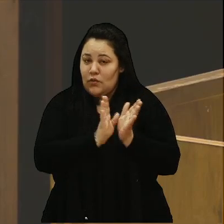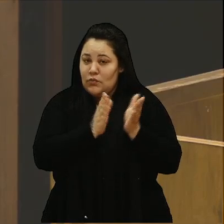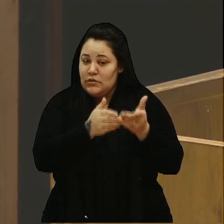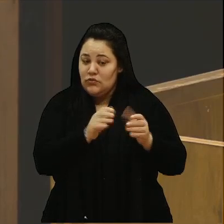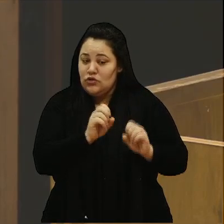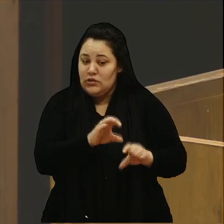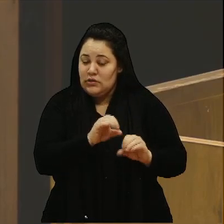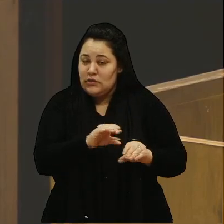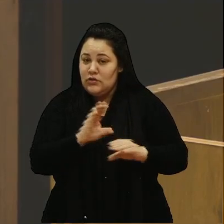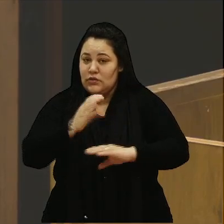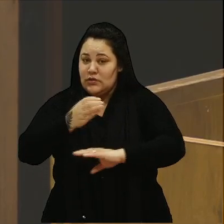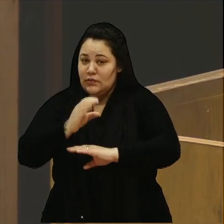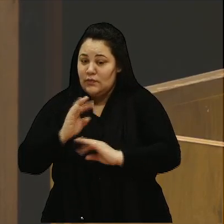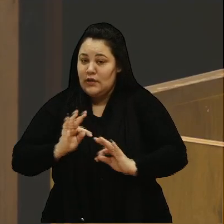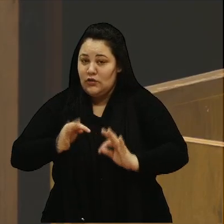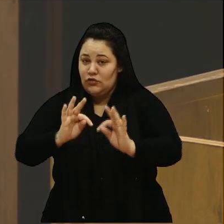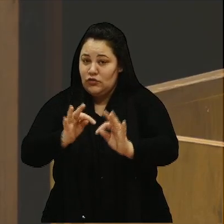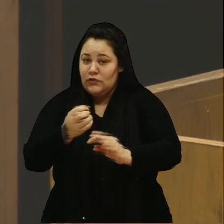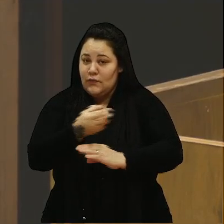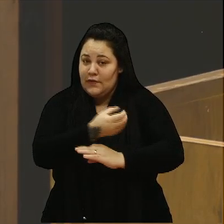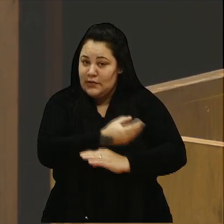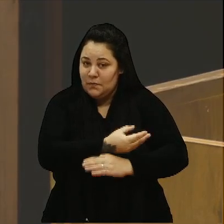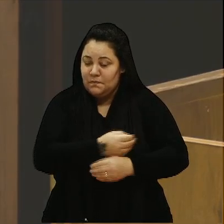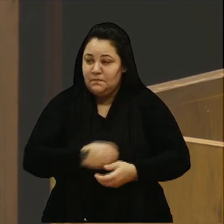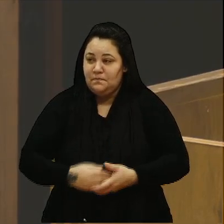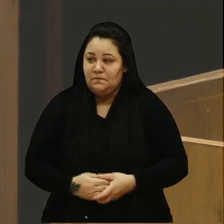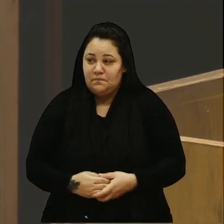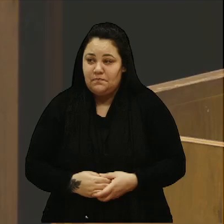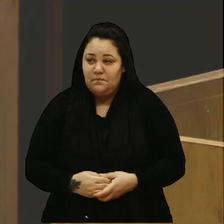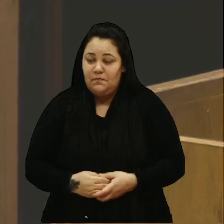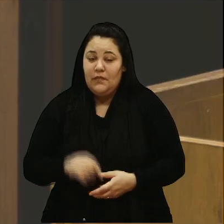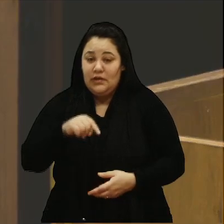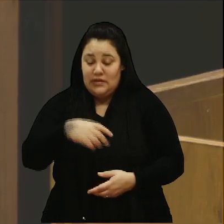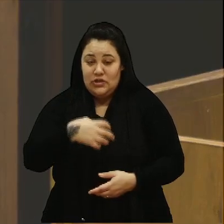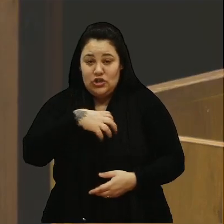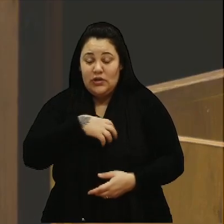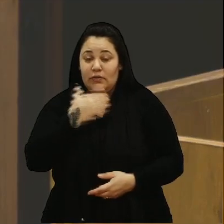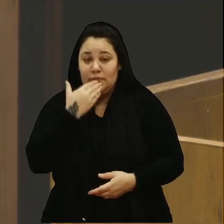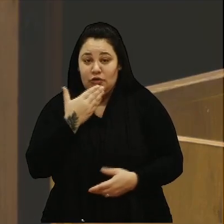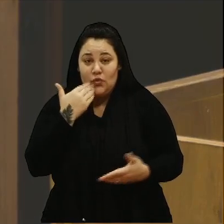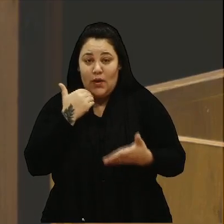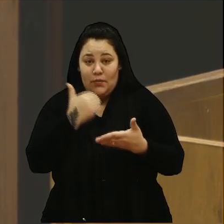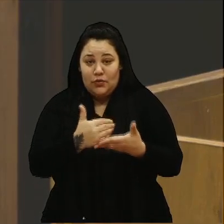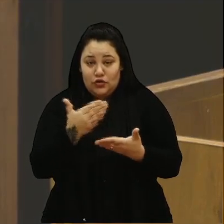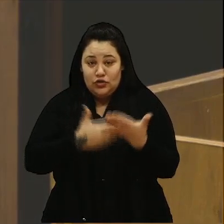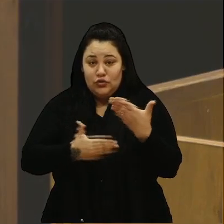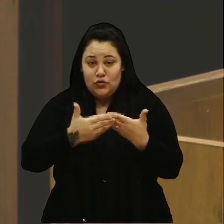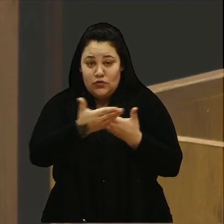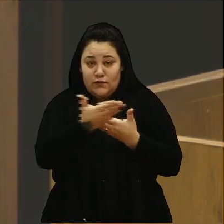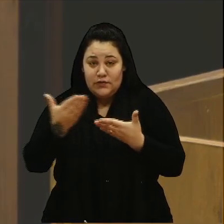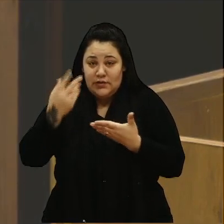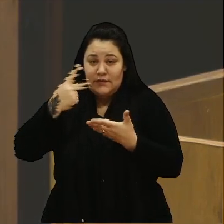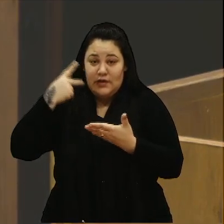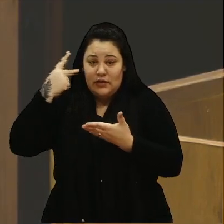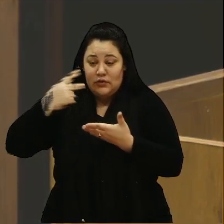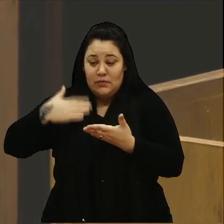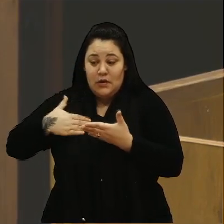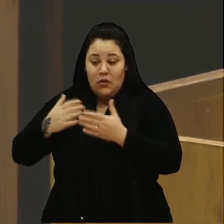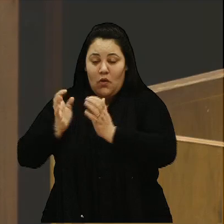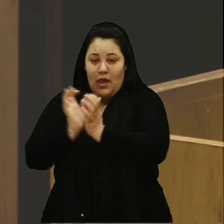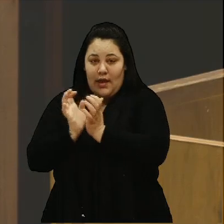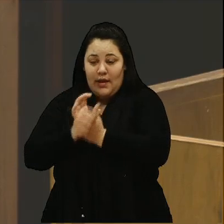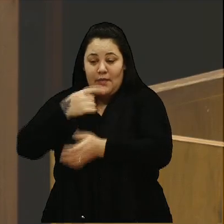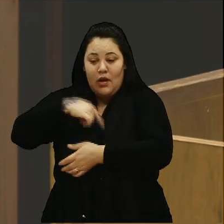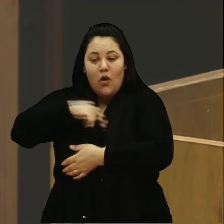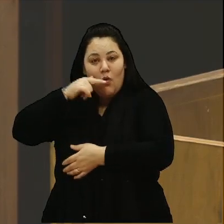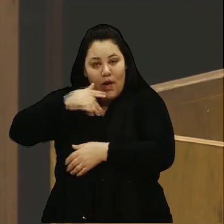Educação, Ciência, Tecnologia e Inovação. Assim, peço o apoio dos nobres pares, colegas, para aprovarmos